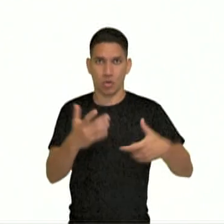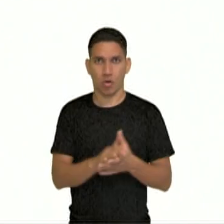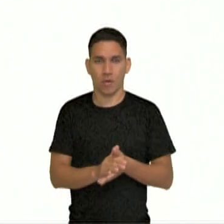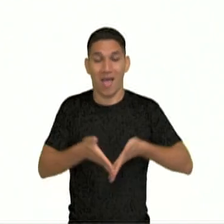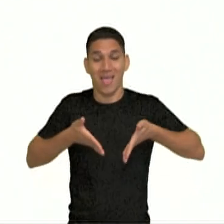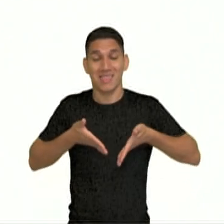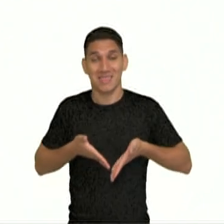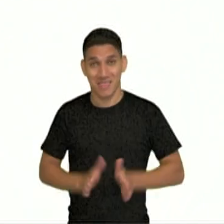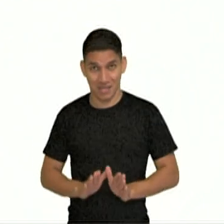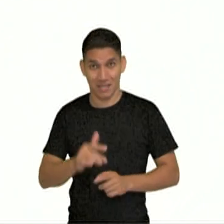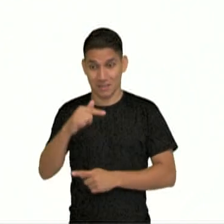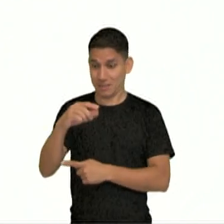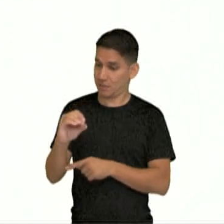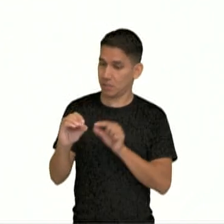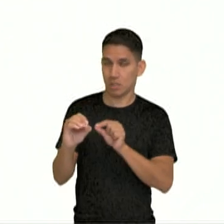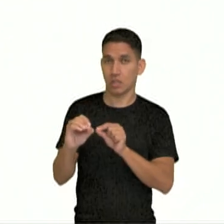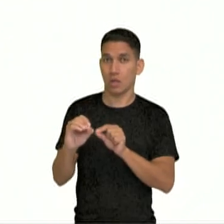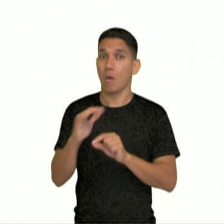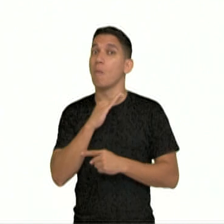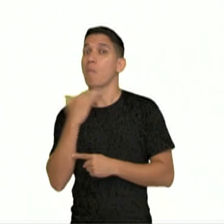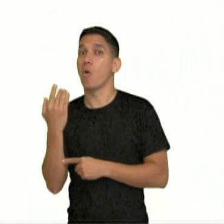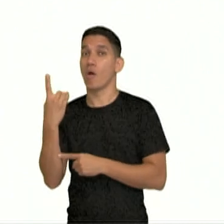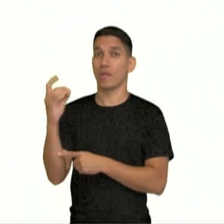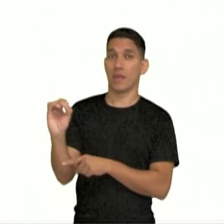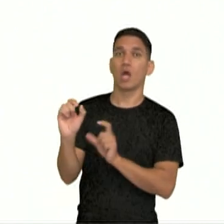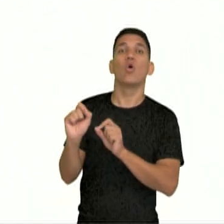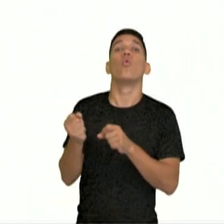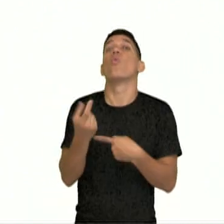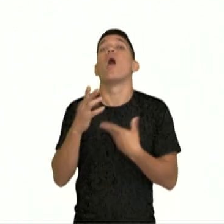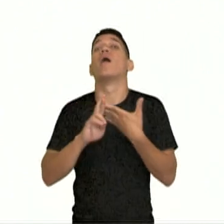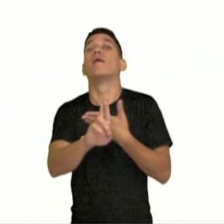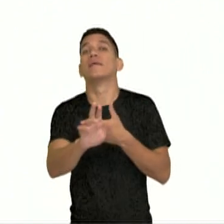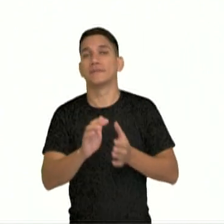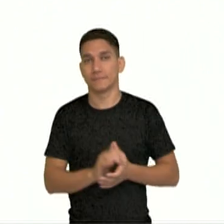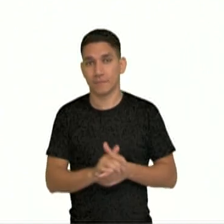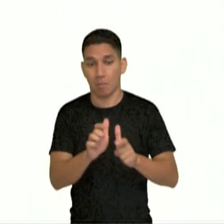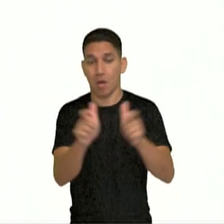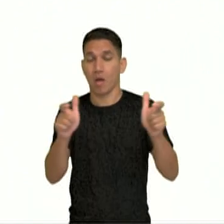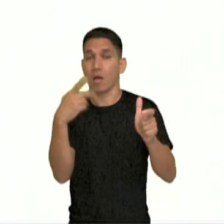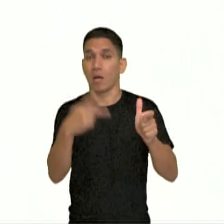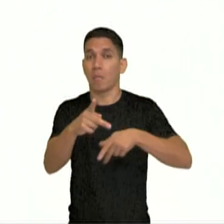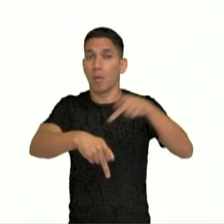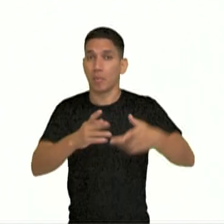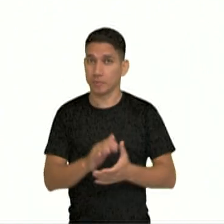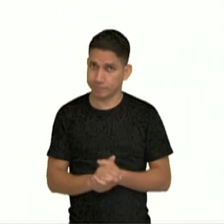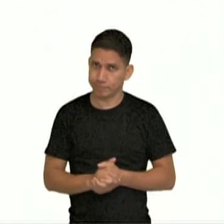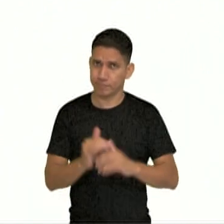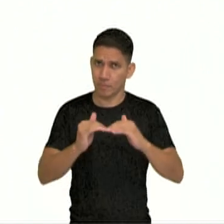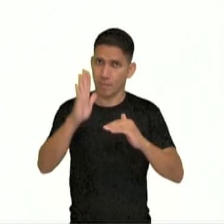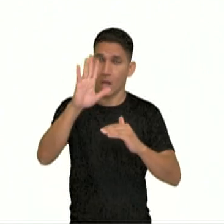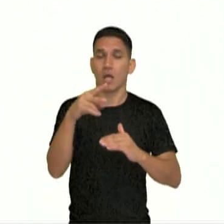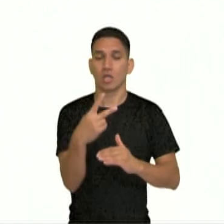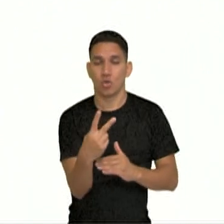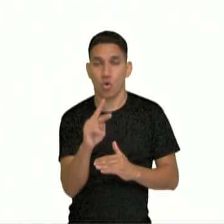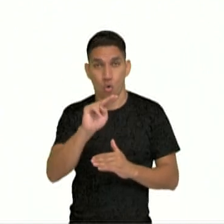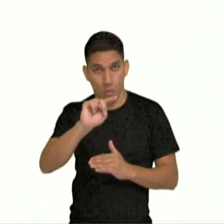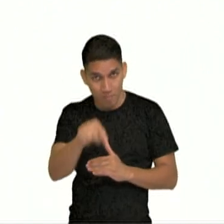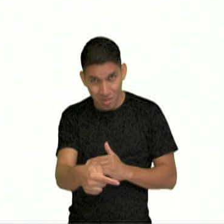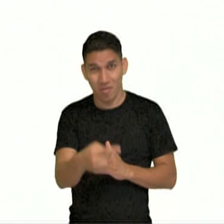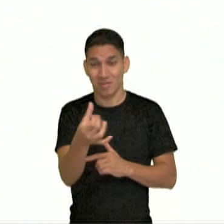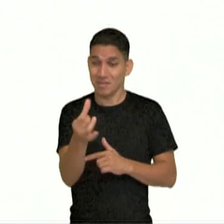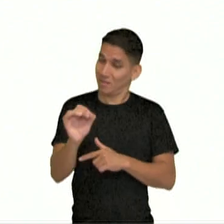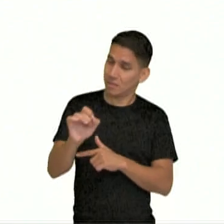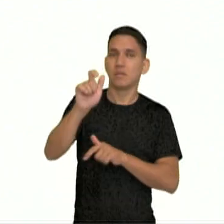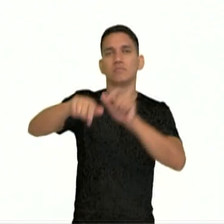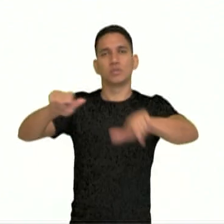nasceram 70, morreram 10, qual é o resultado de crescimento dessa população? Passou para